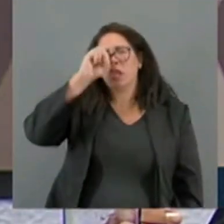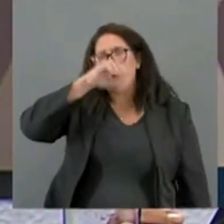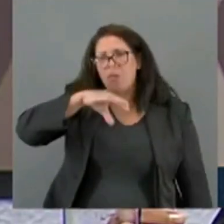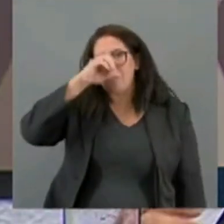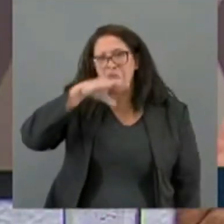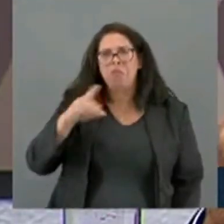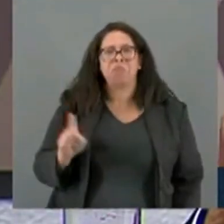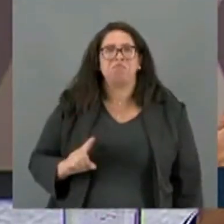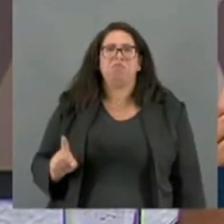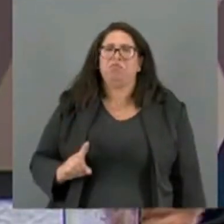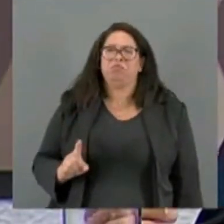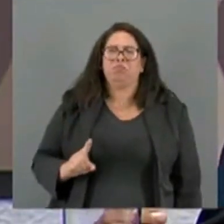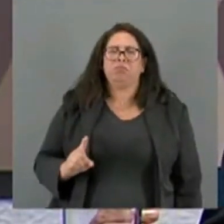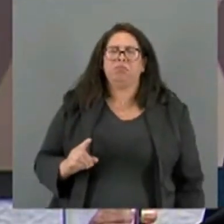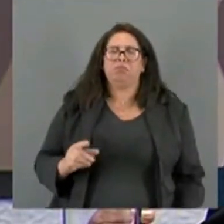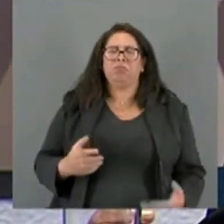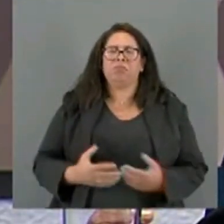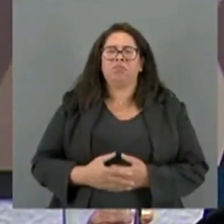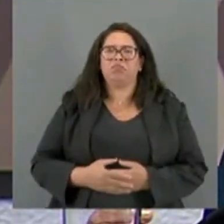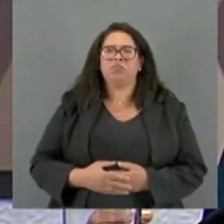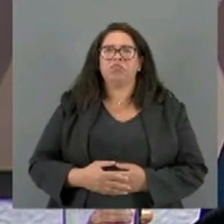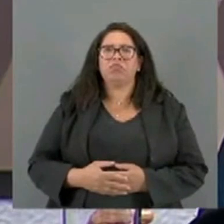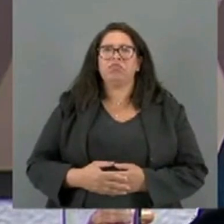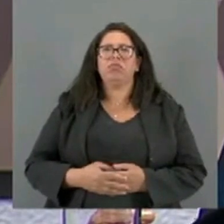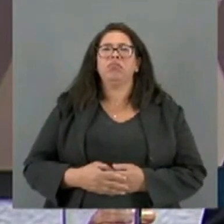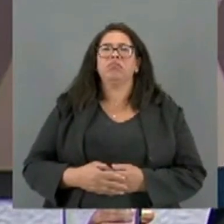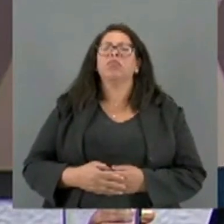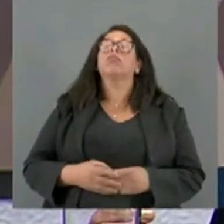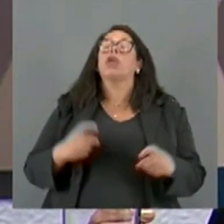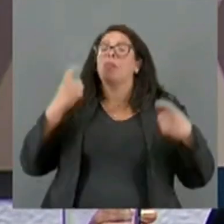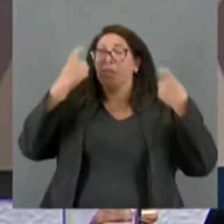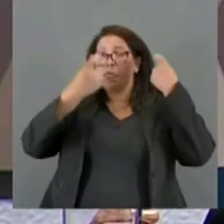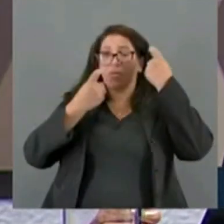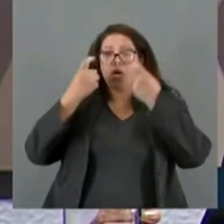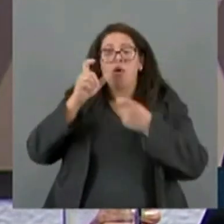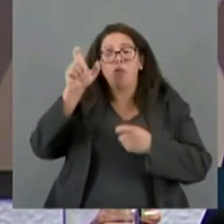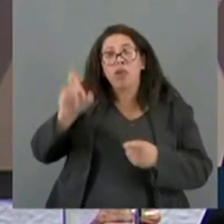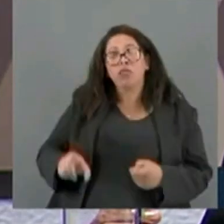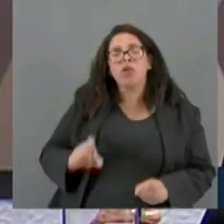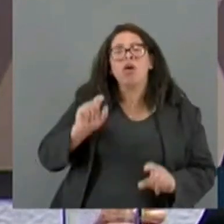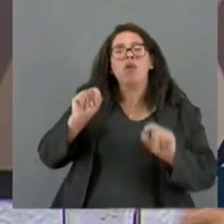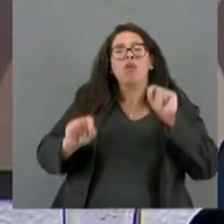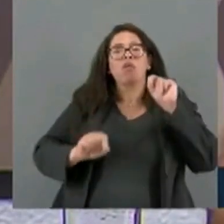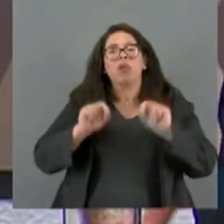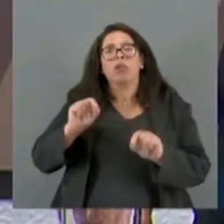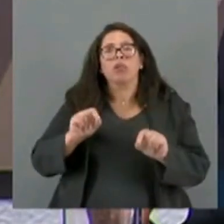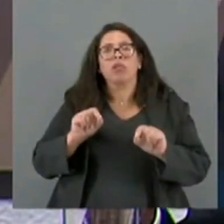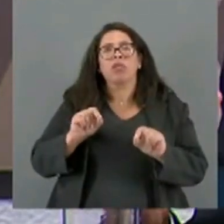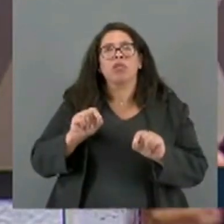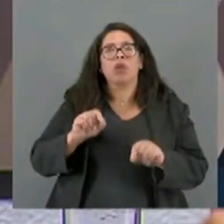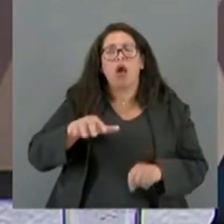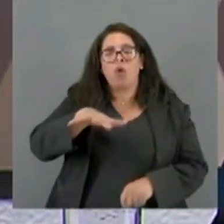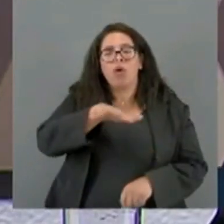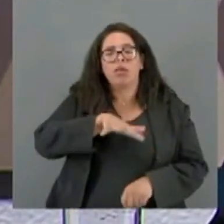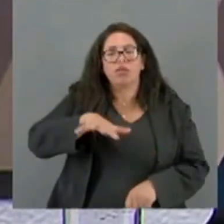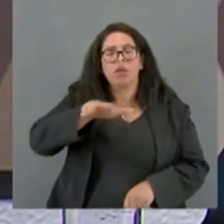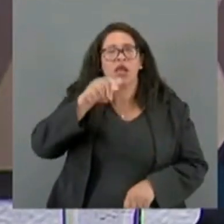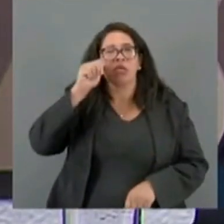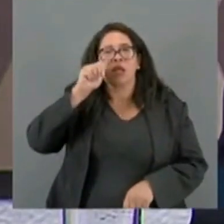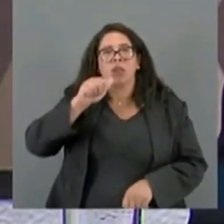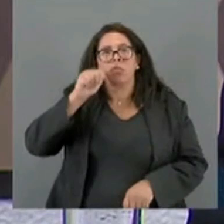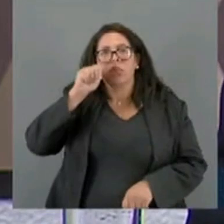dessa. E também a preocupação da Vossa Excelência com relação ao espaço das mulheres.